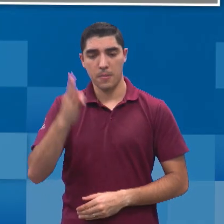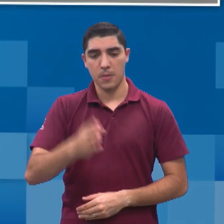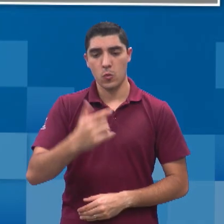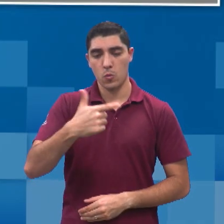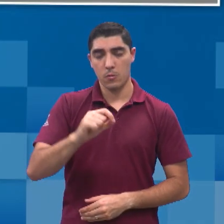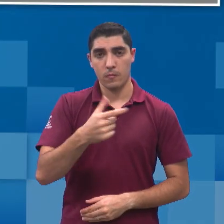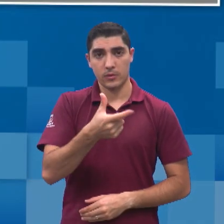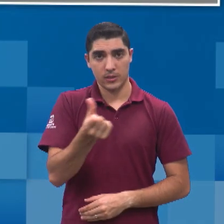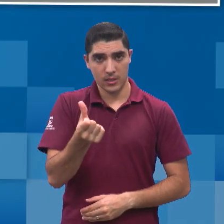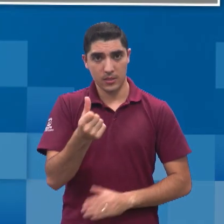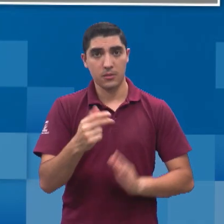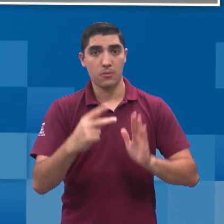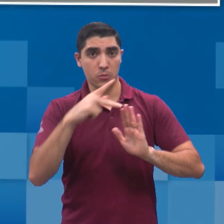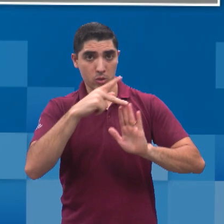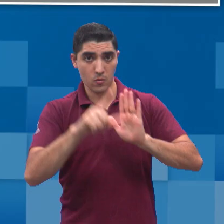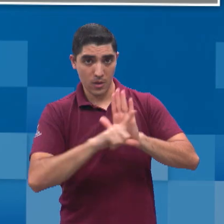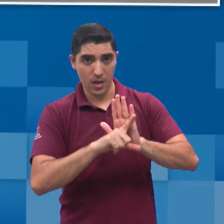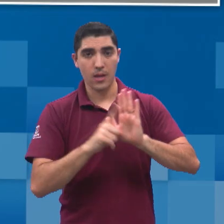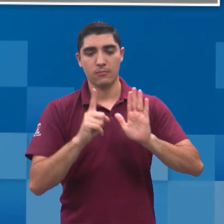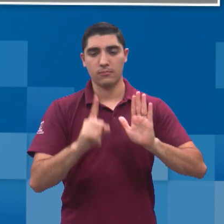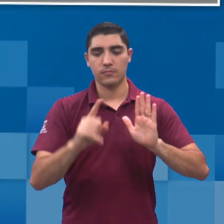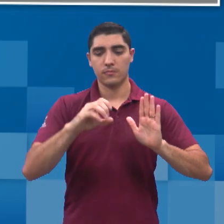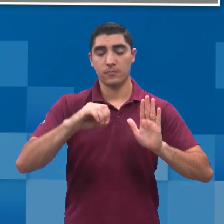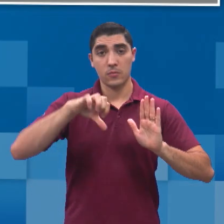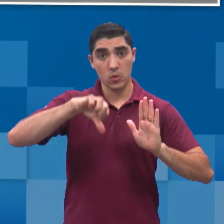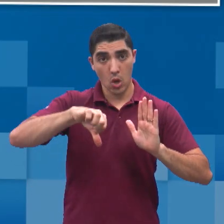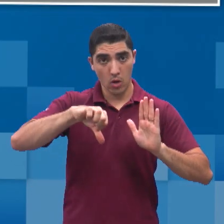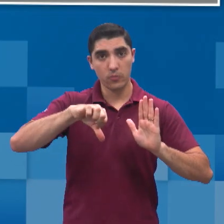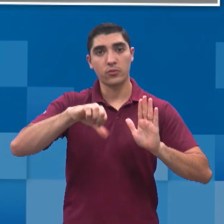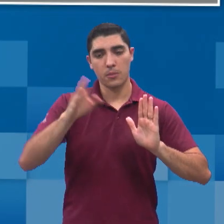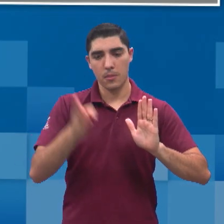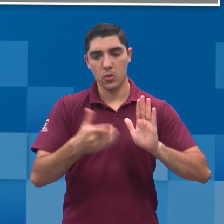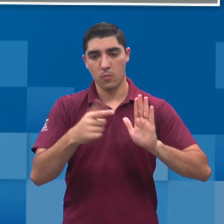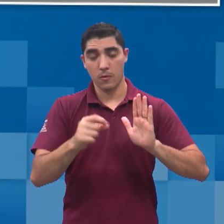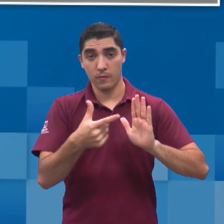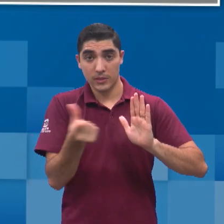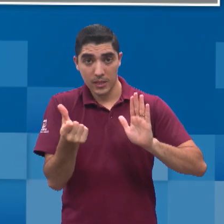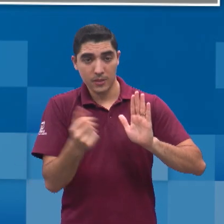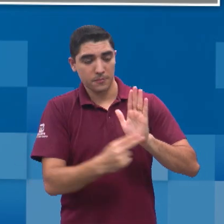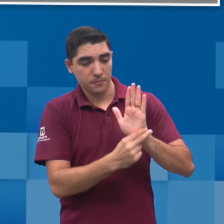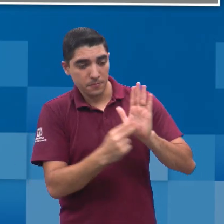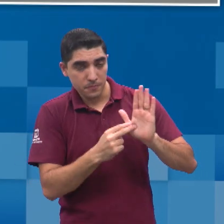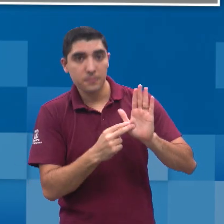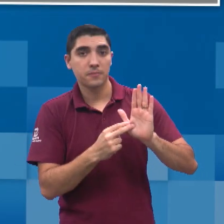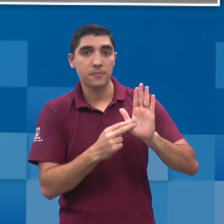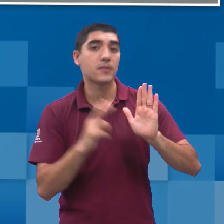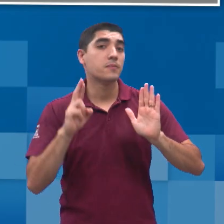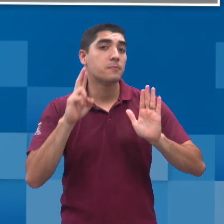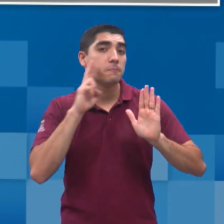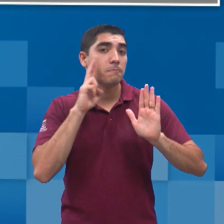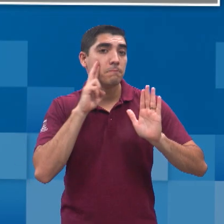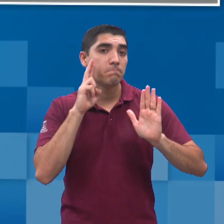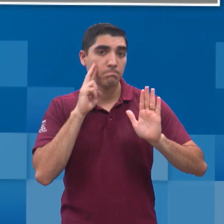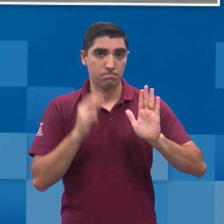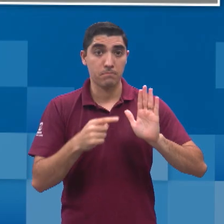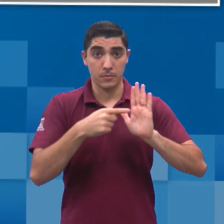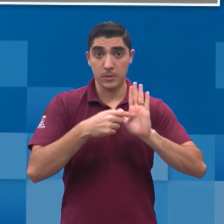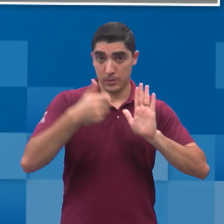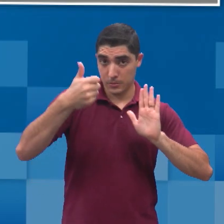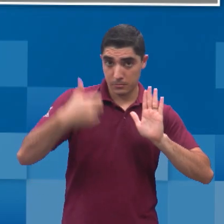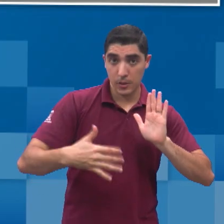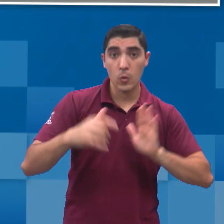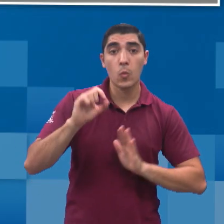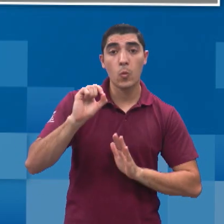3073/2026, projeto de lei número 109/2026, autoria vereador Renato Santiago,